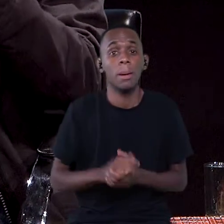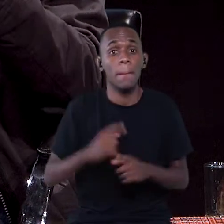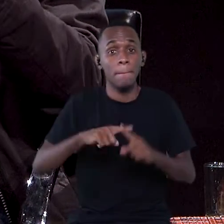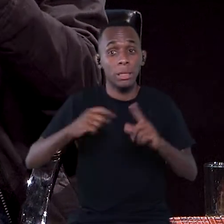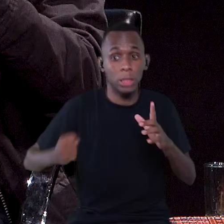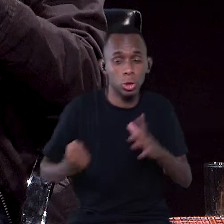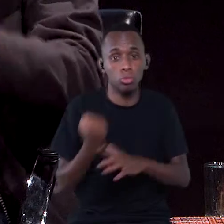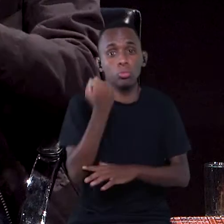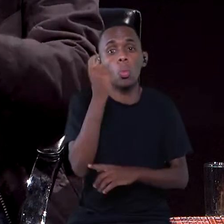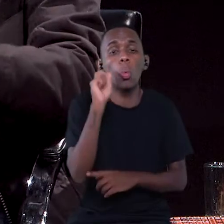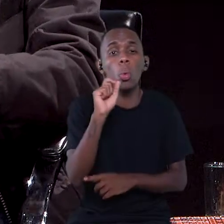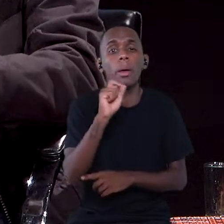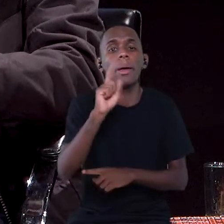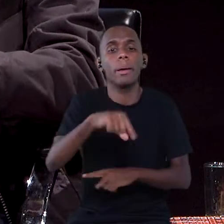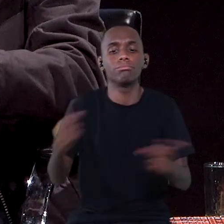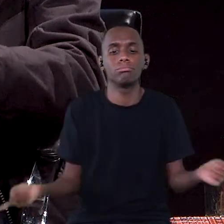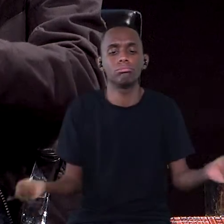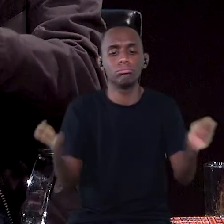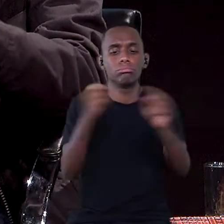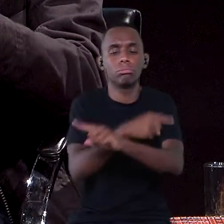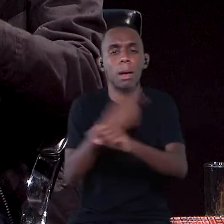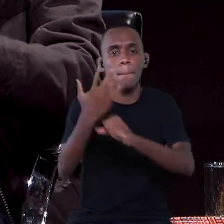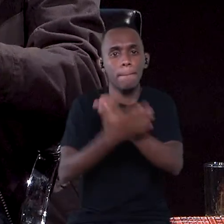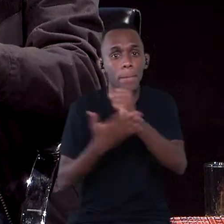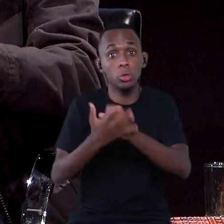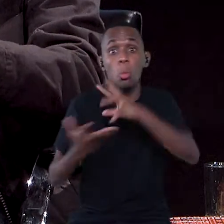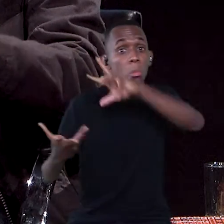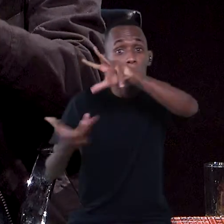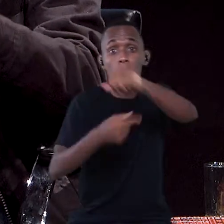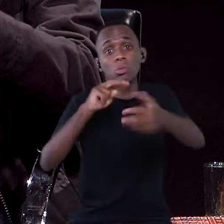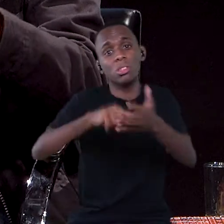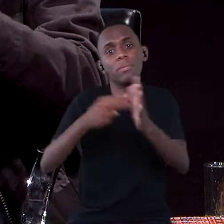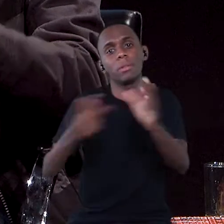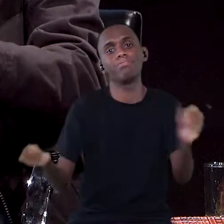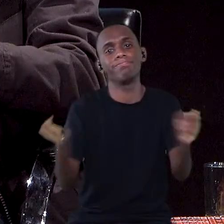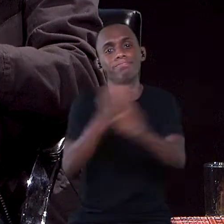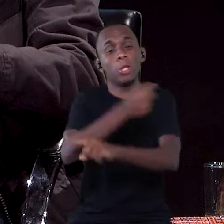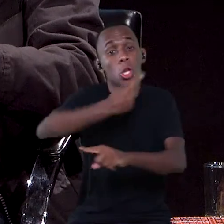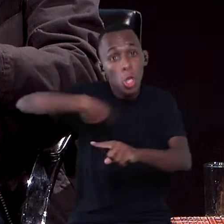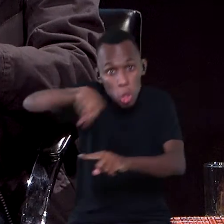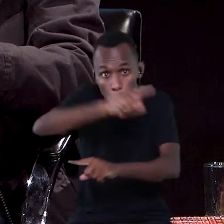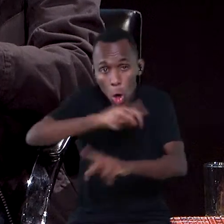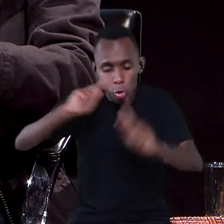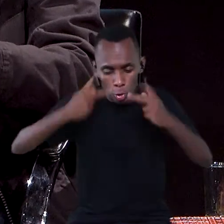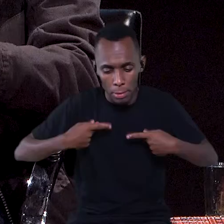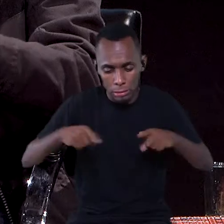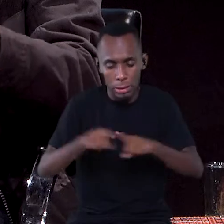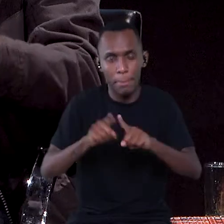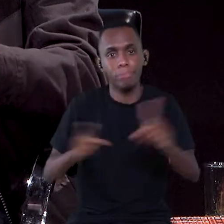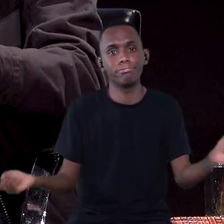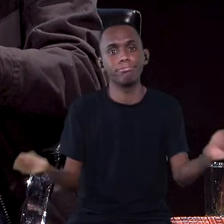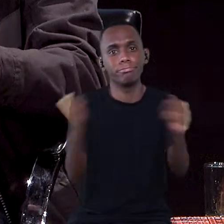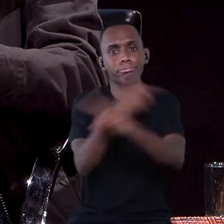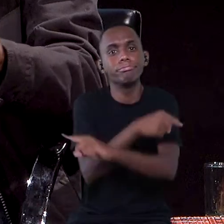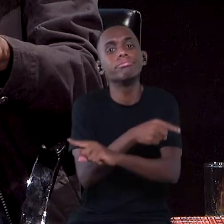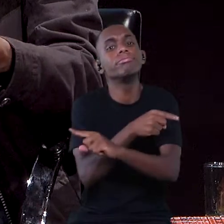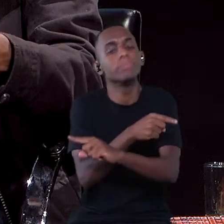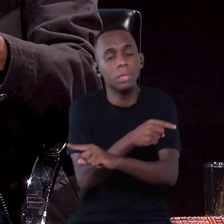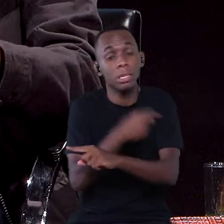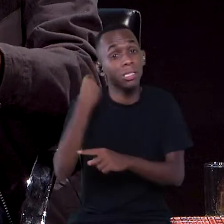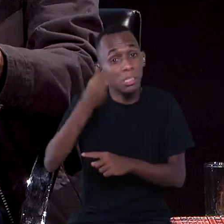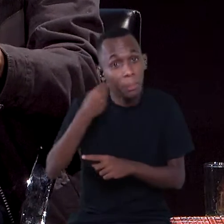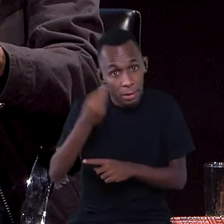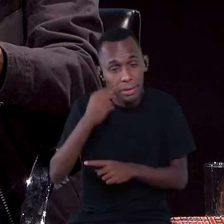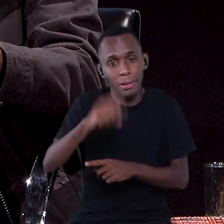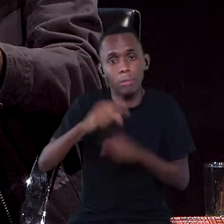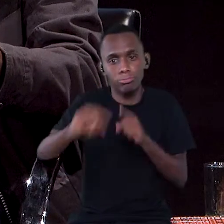é lidar exatamente com a contradição. O mundo é a contradição. Nós somos a contradição. E viver a contradição é um